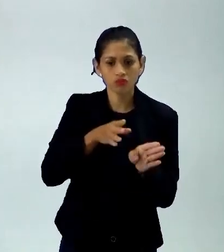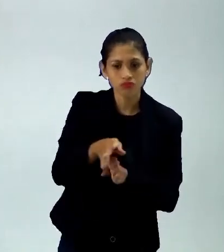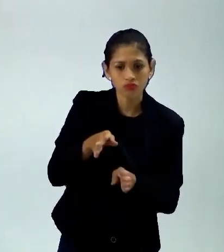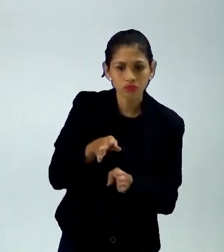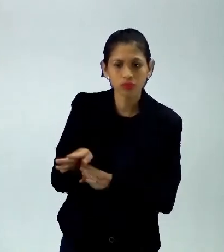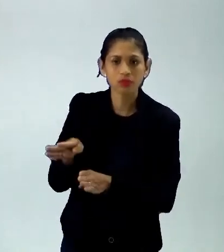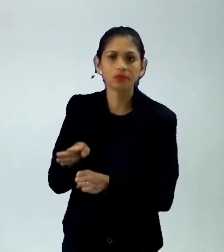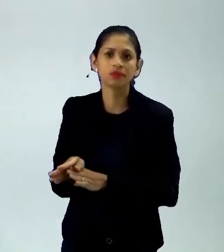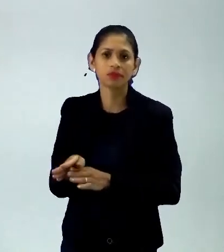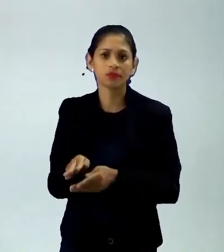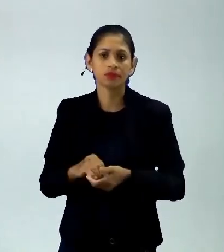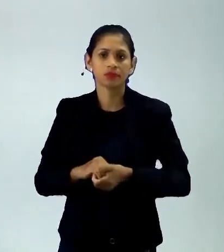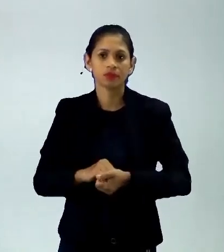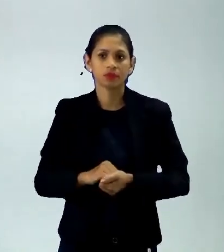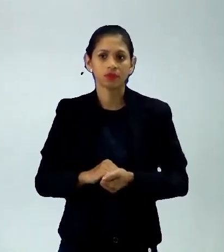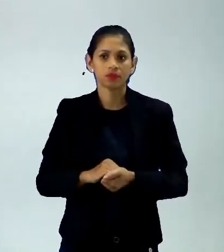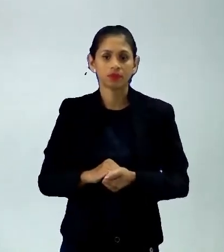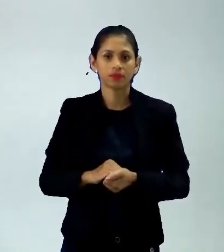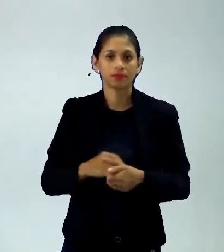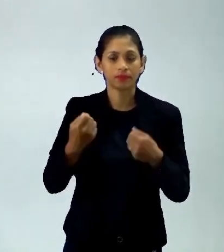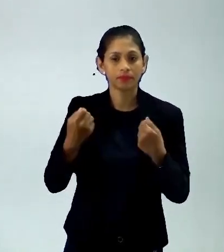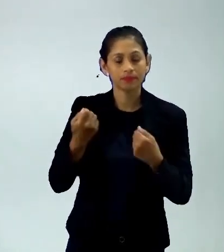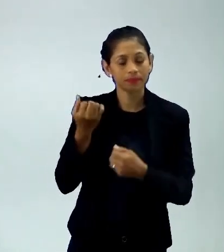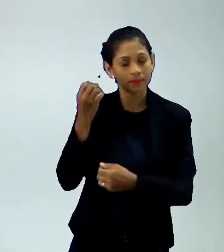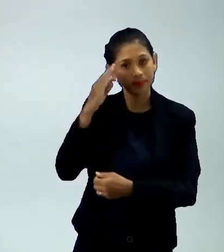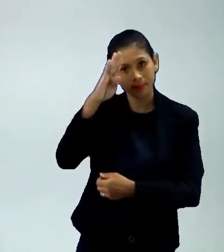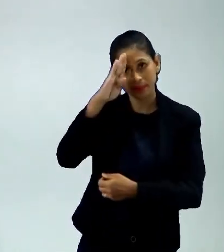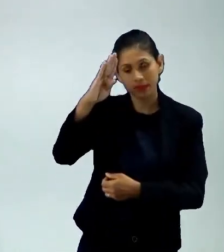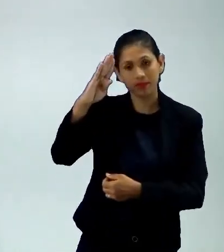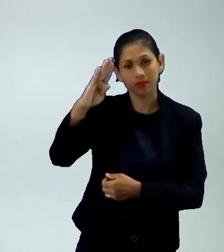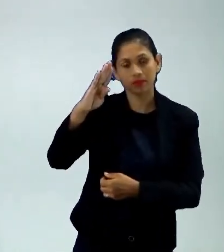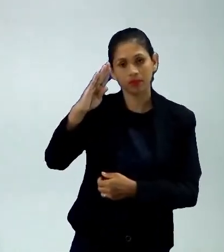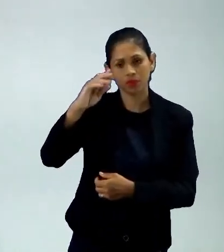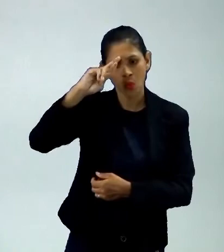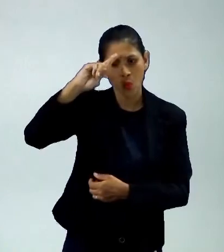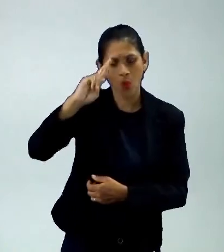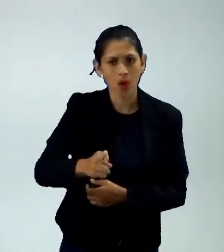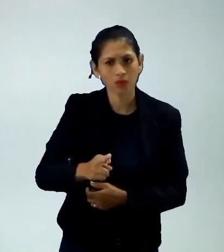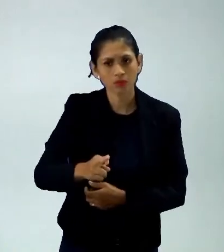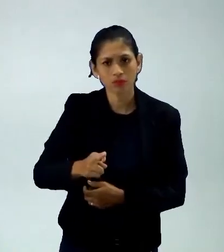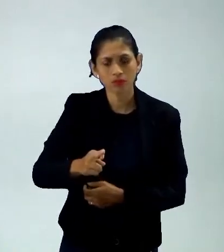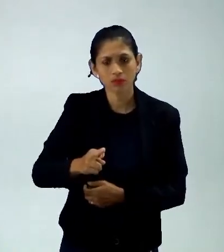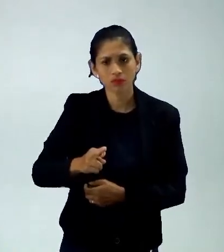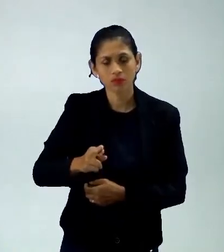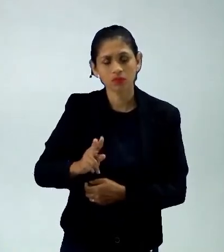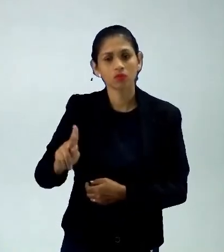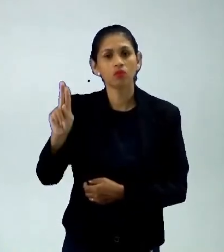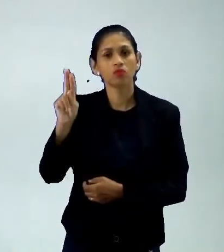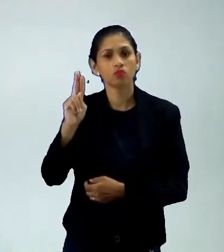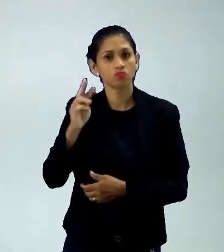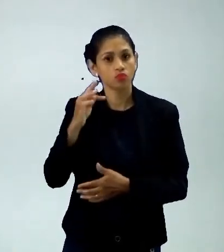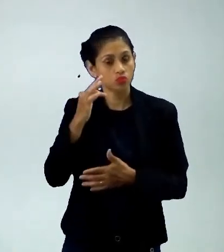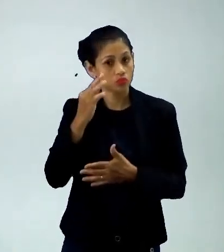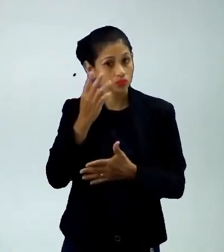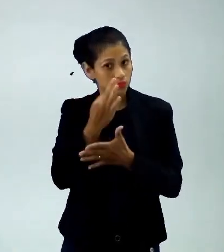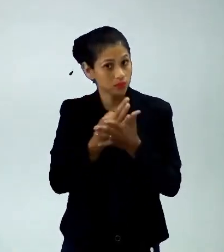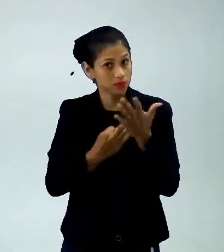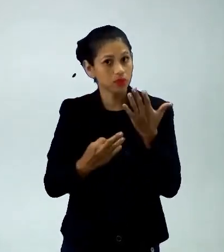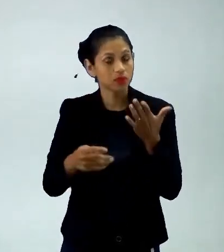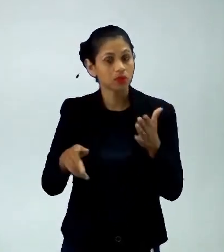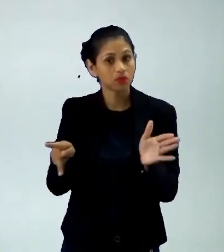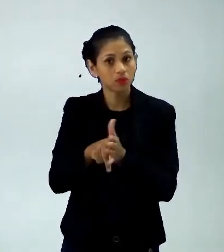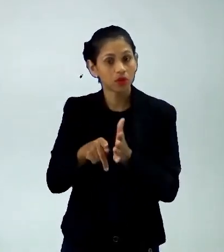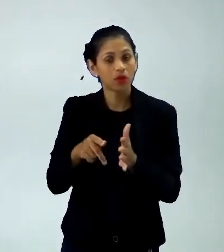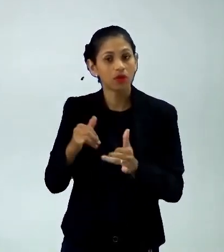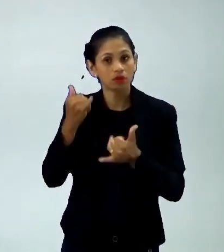conselho, principalmente nesse sentido de ordem, o texto publicitário utiliza muito. Por quê? Porque